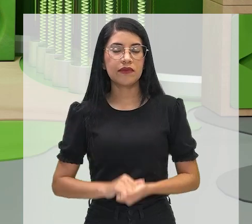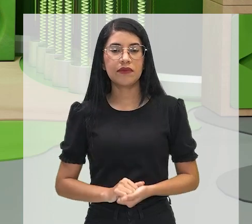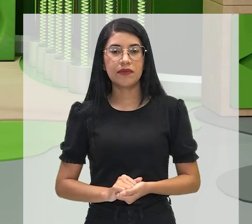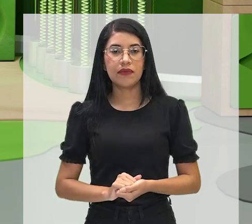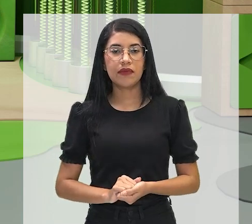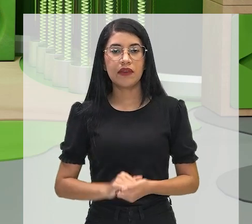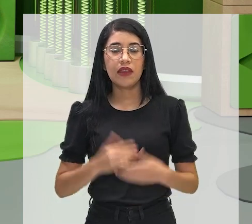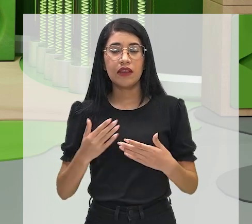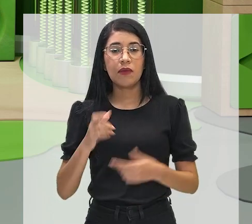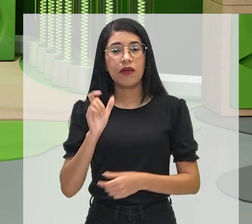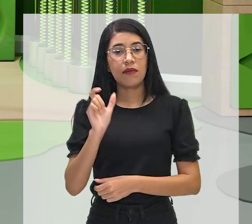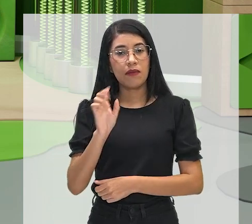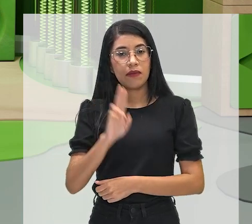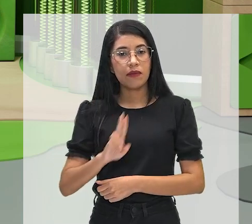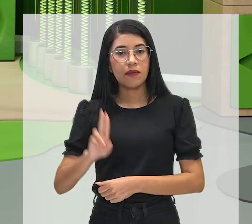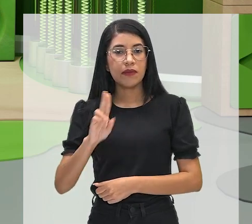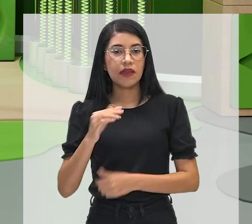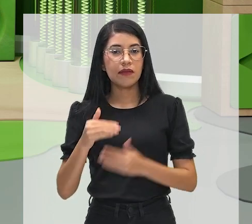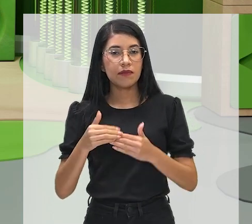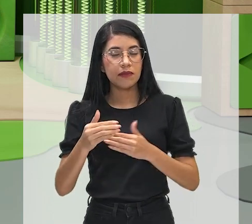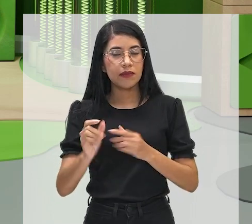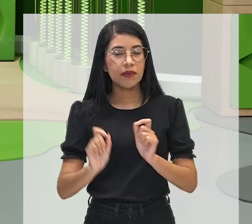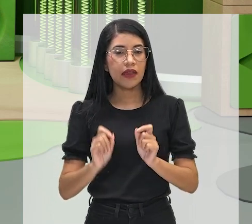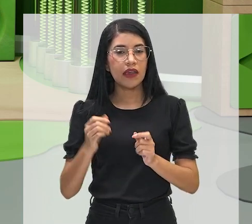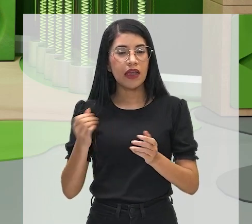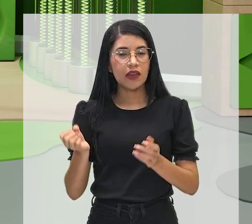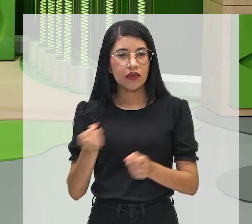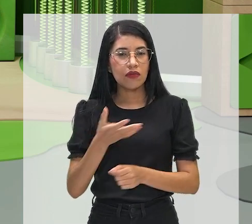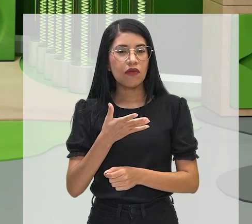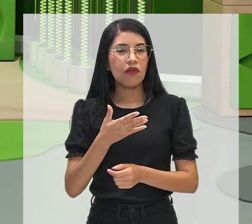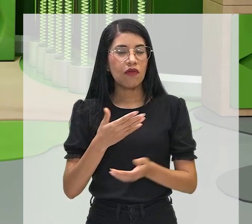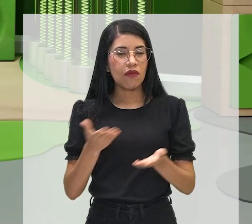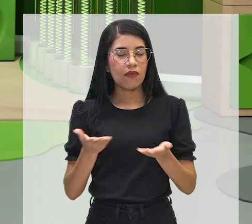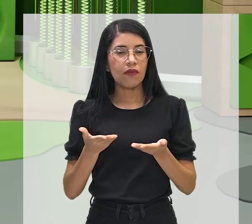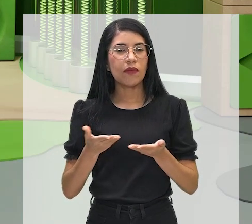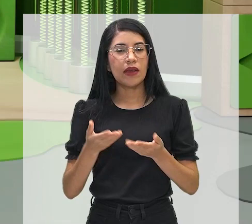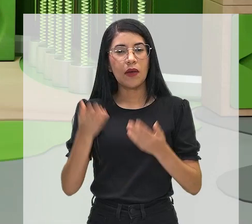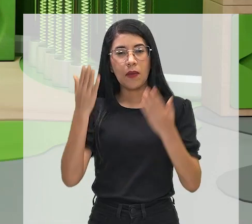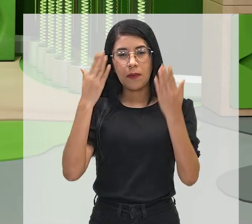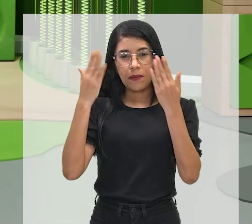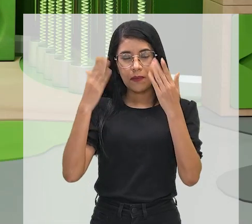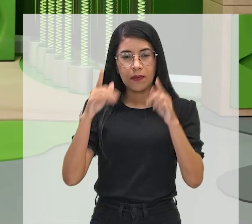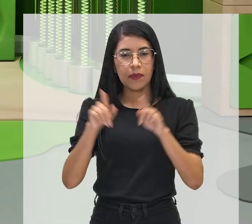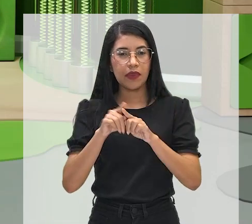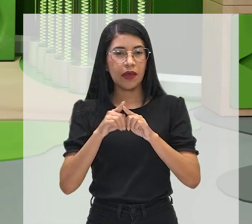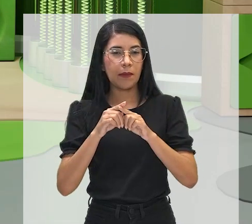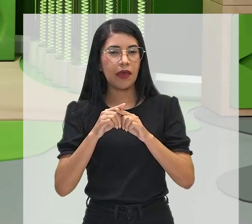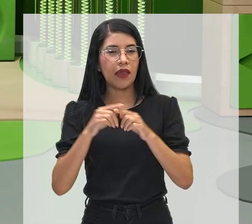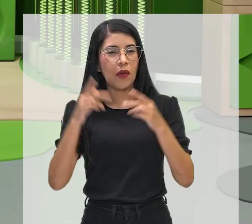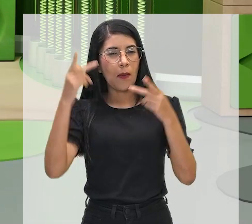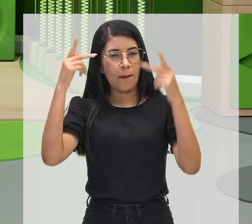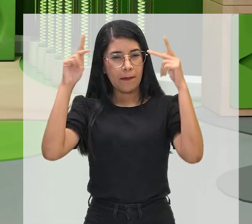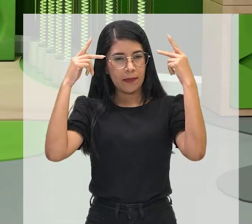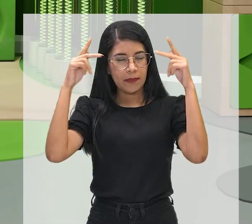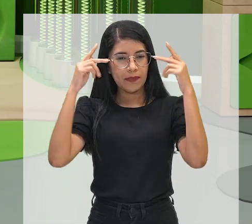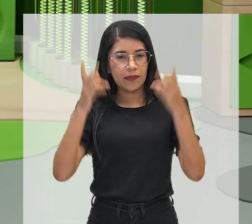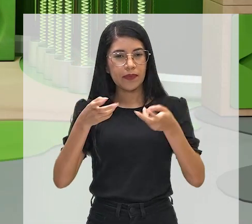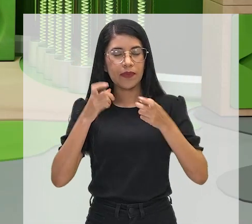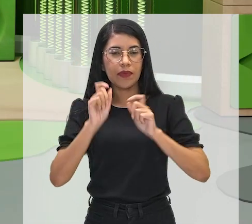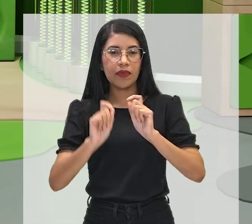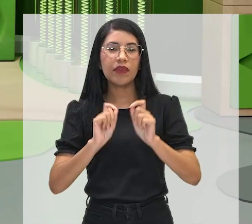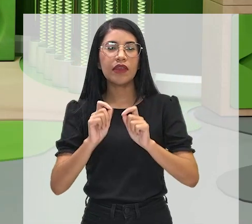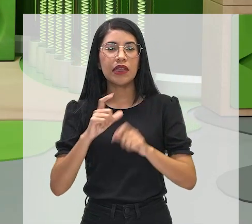Então, esse termo só foi utilizado a partir de um período bem recente, em que alguns psicólogos, psiquiatras observaram que